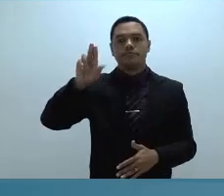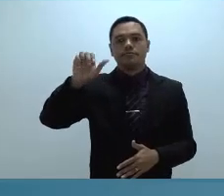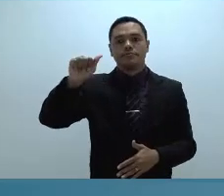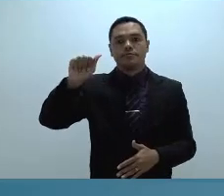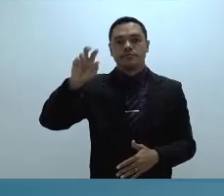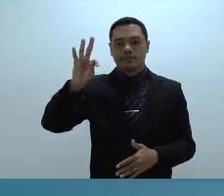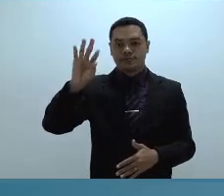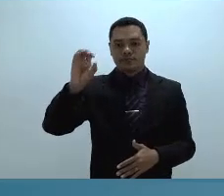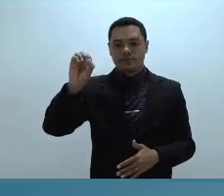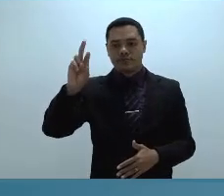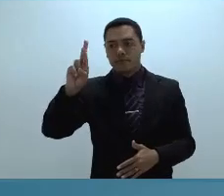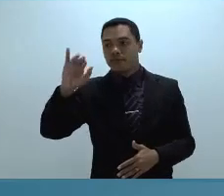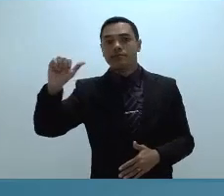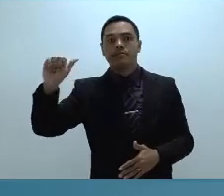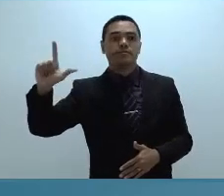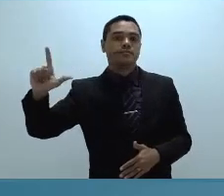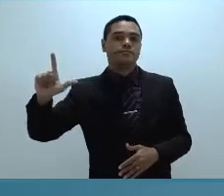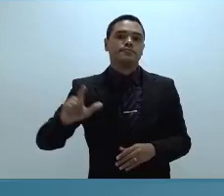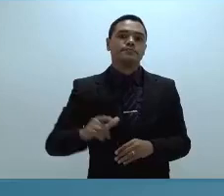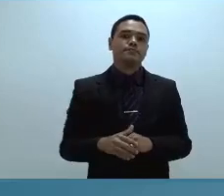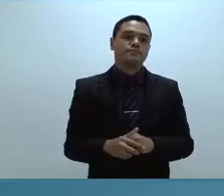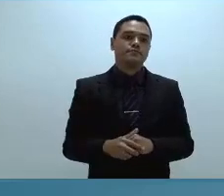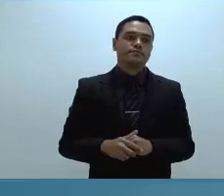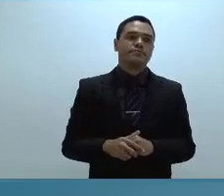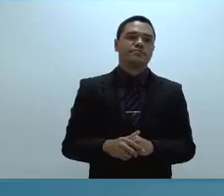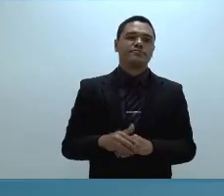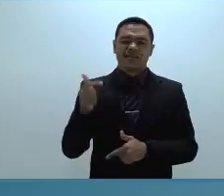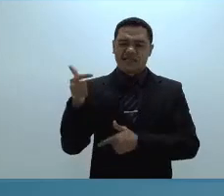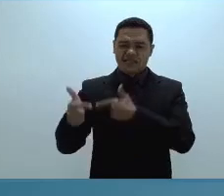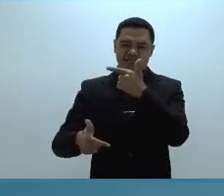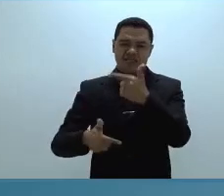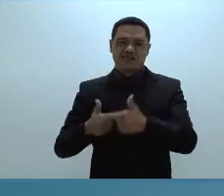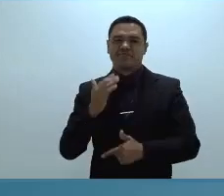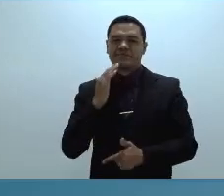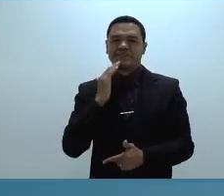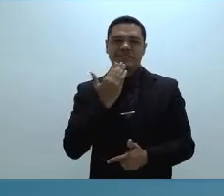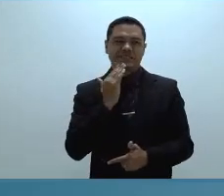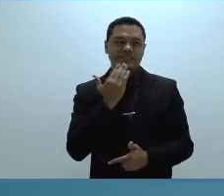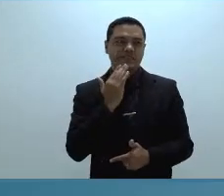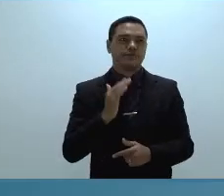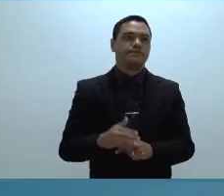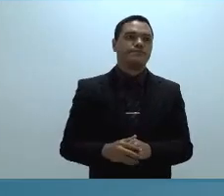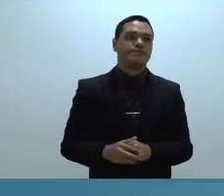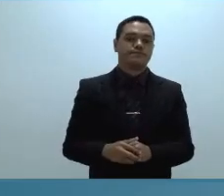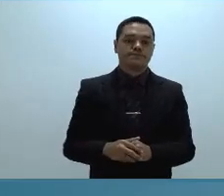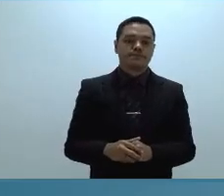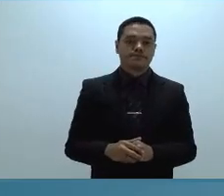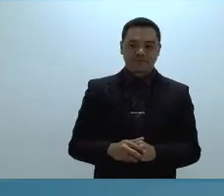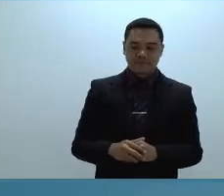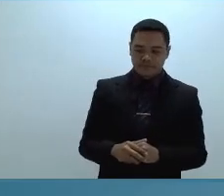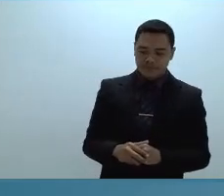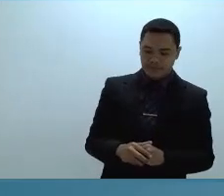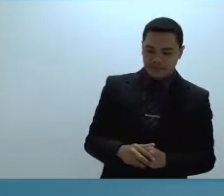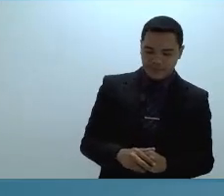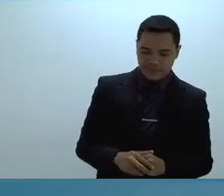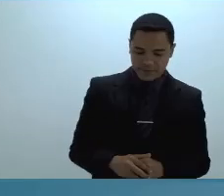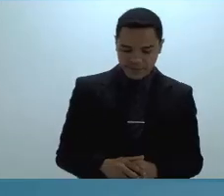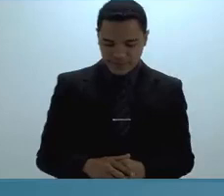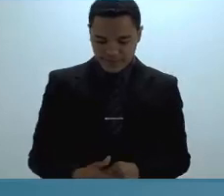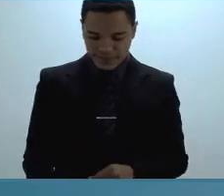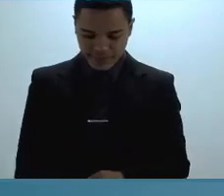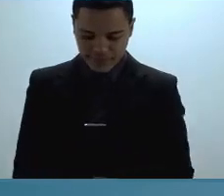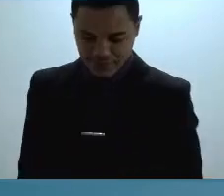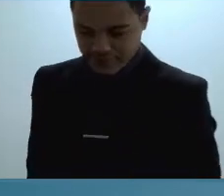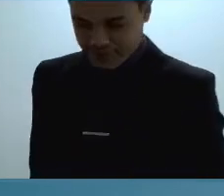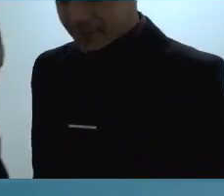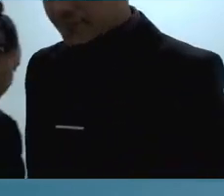patrimoniais causados a estes em decorrência da falha na prestação de serviço. 4. Ações baseadas em responsabilidade civil originada